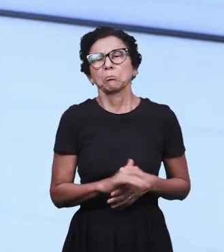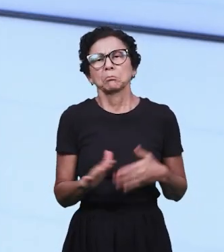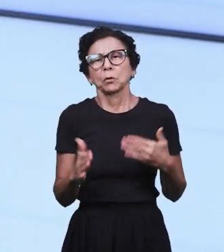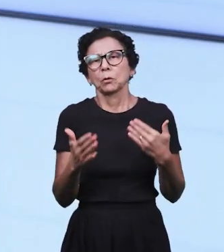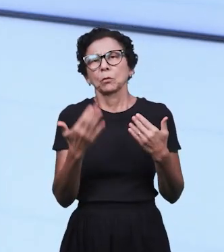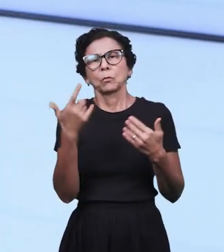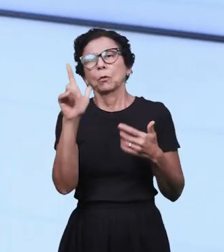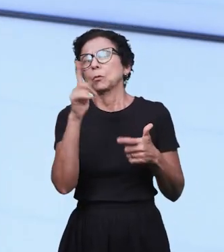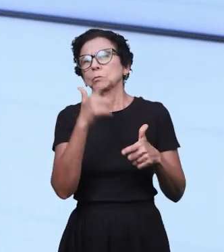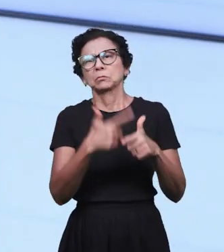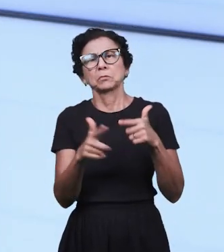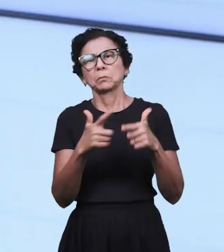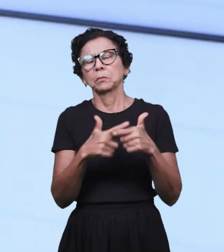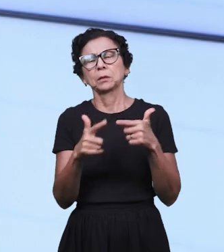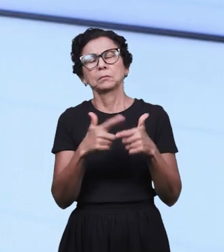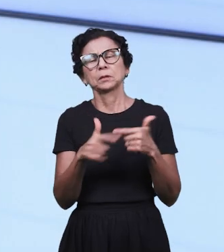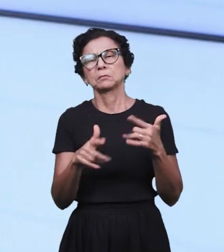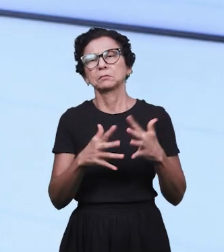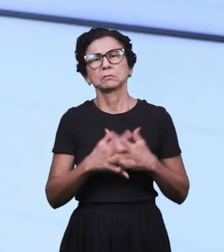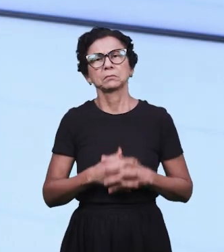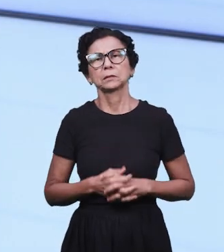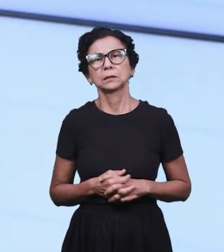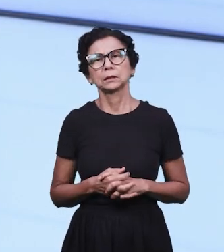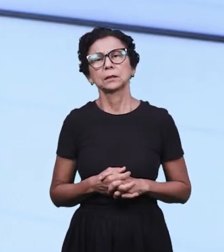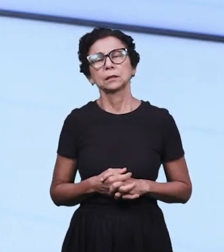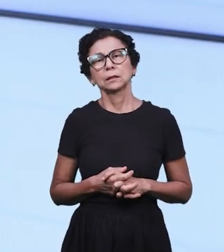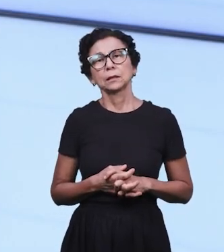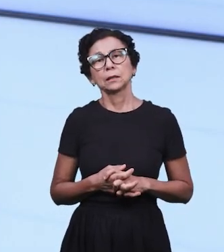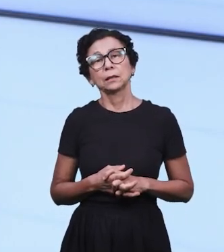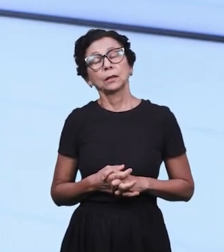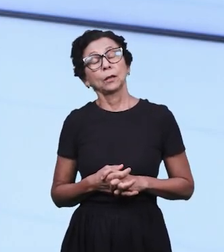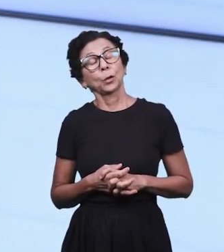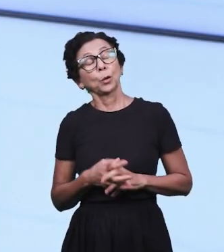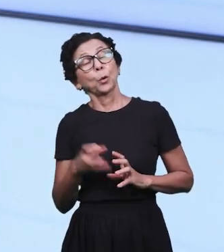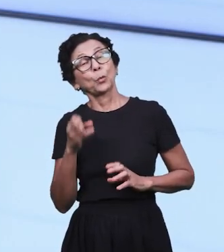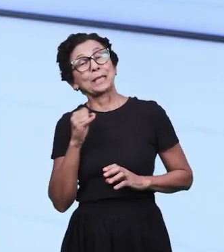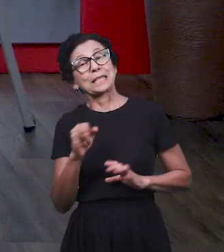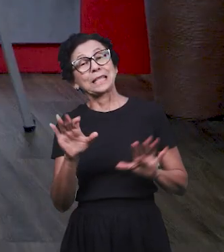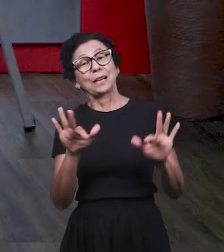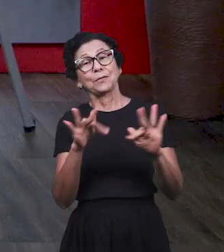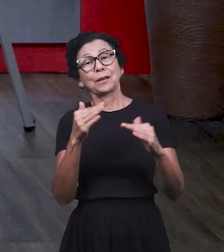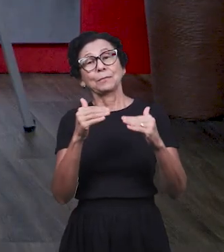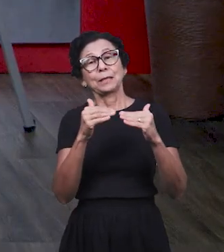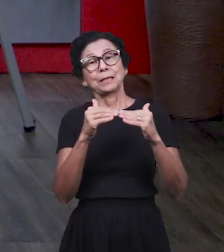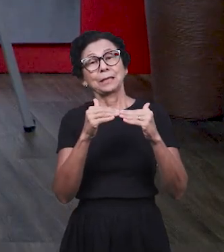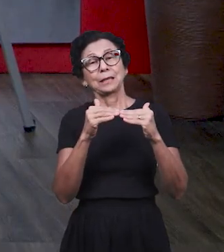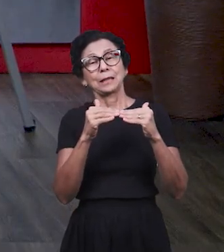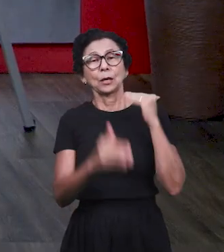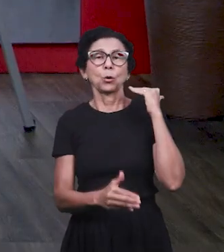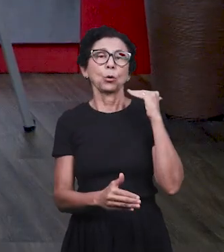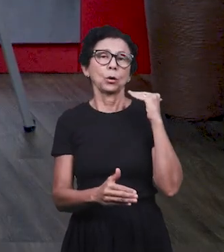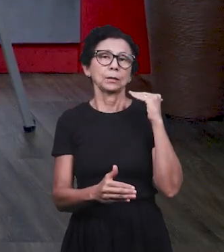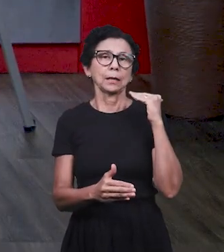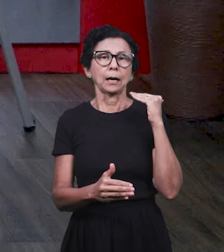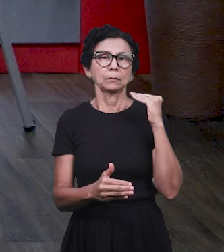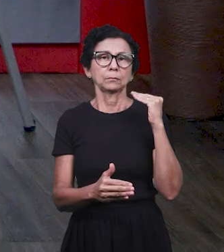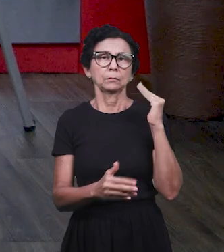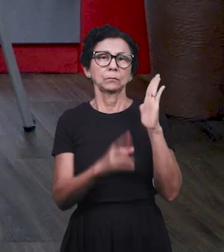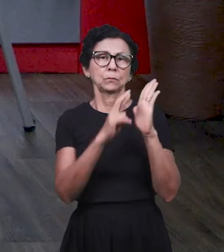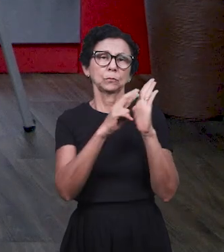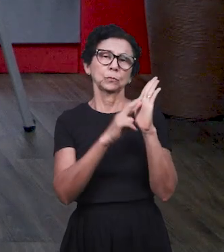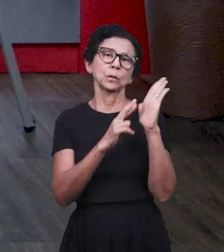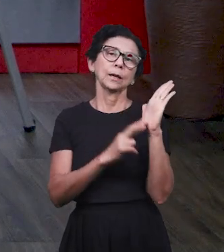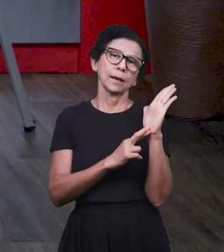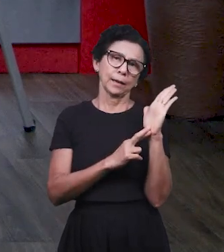interditados, ou quando existe a discordância dos herdeiros, né? Aí é preciso, então, fazer